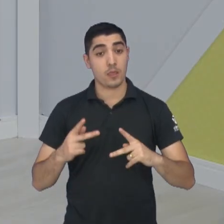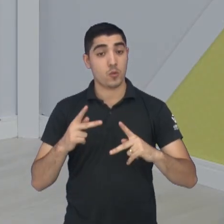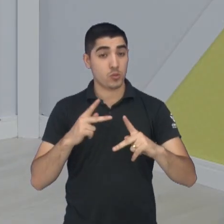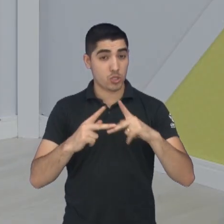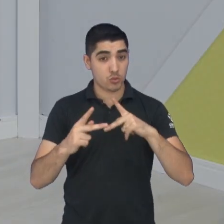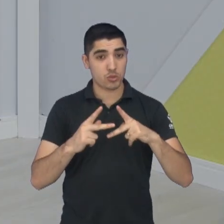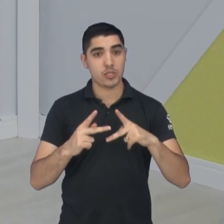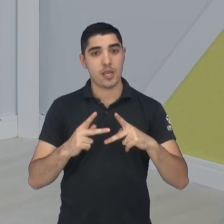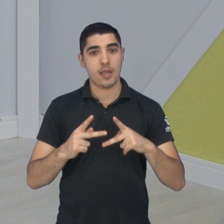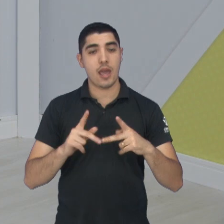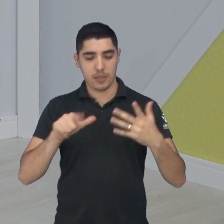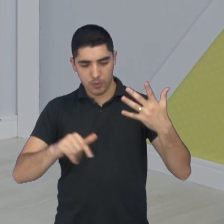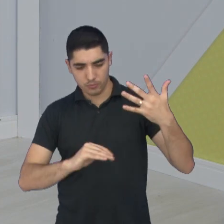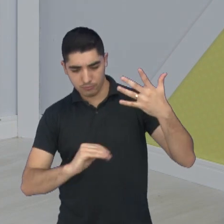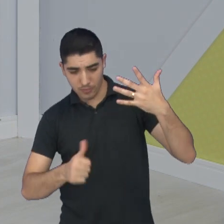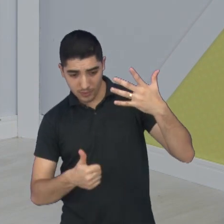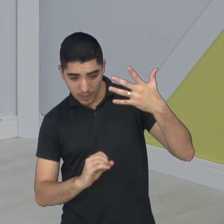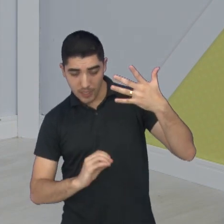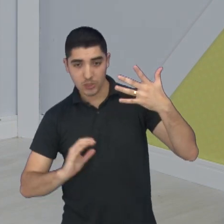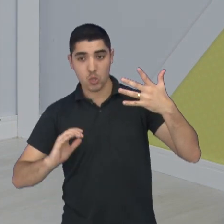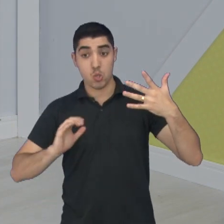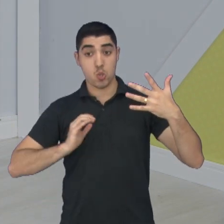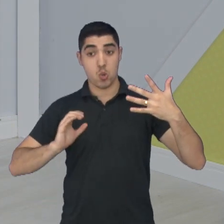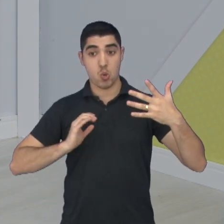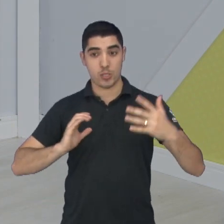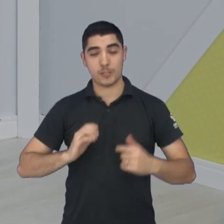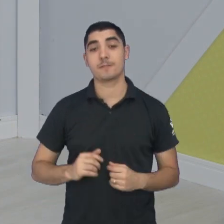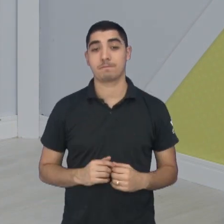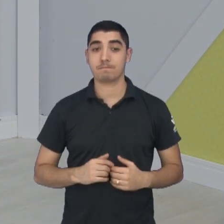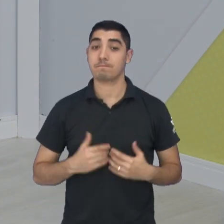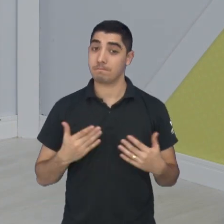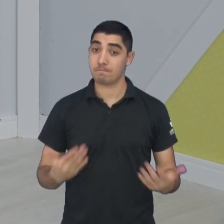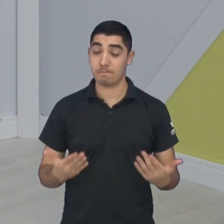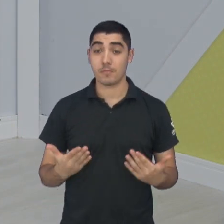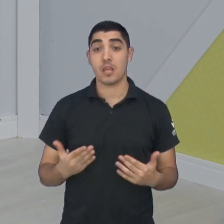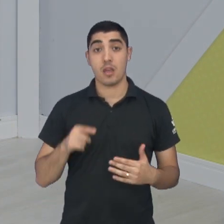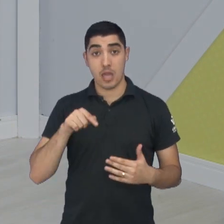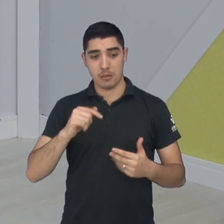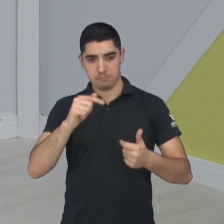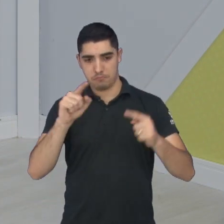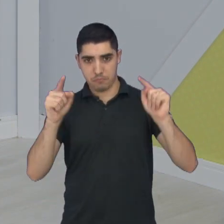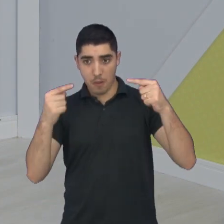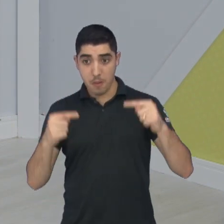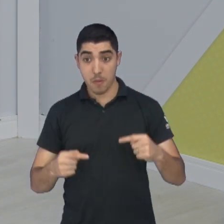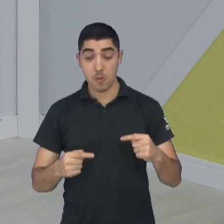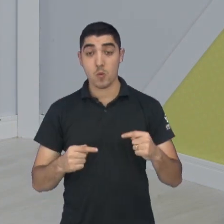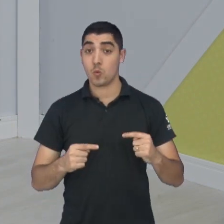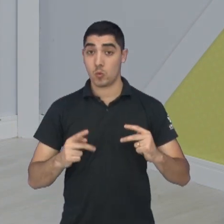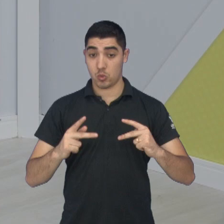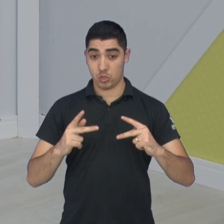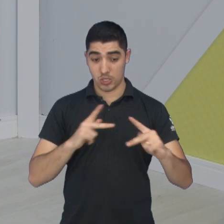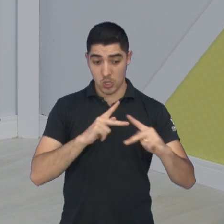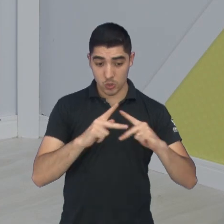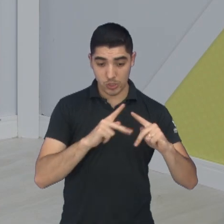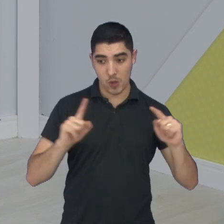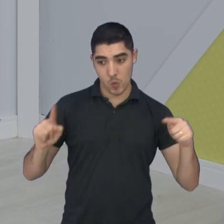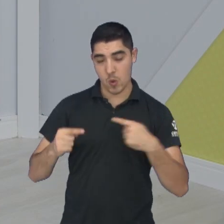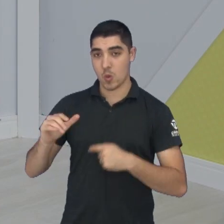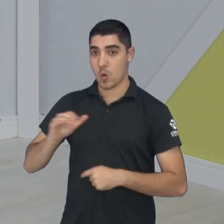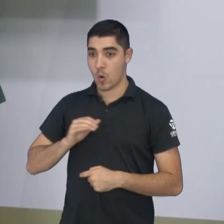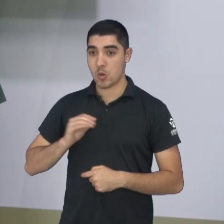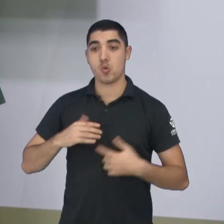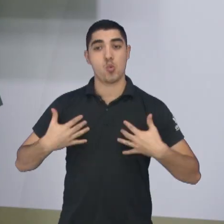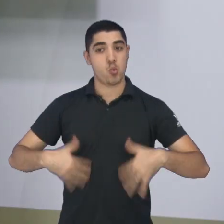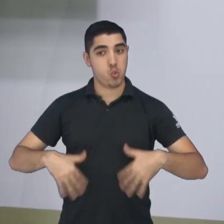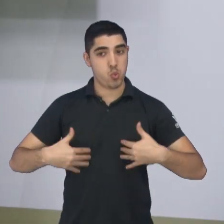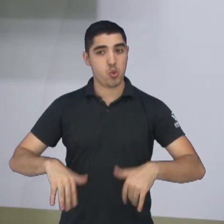sequência o Corinthians, olha lá, ó, 9º contra o 10º, 10º contra o 9º, esses confrontos aí, São José e Corinthians. Vai dar o que falar esse confronto, hein,